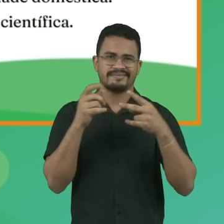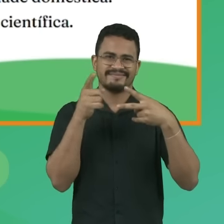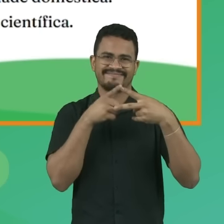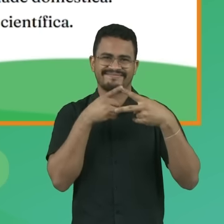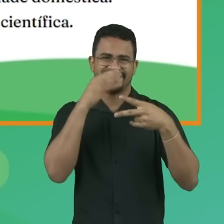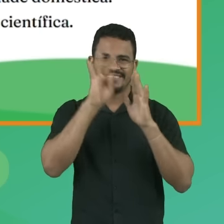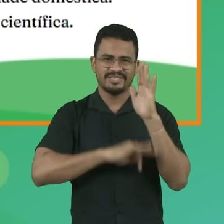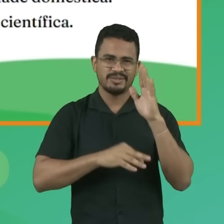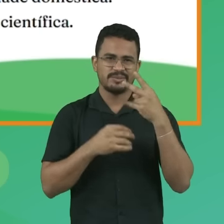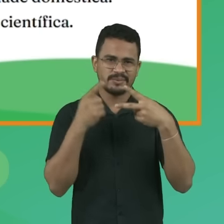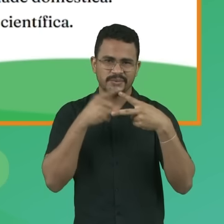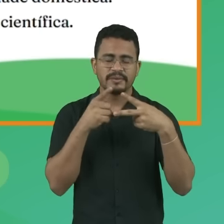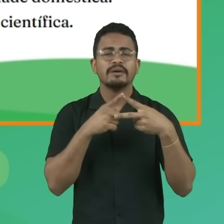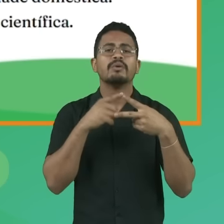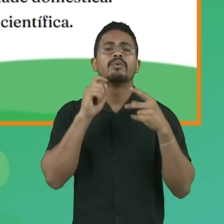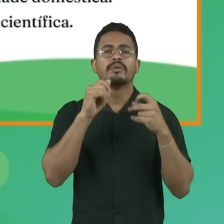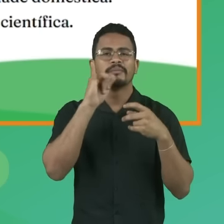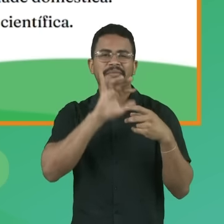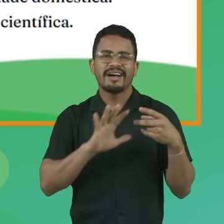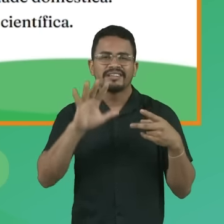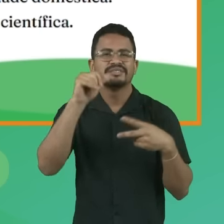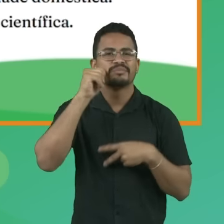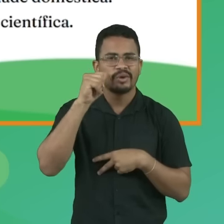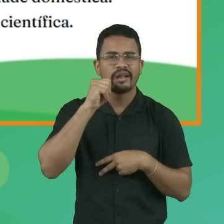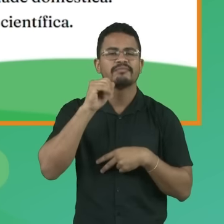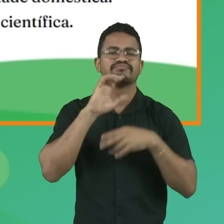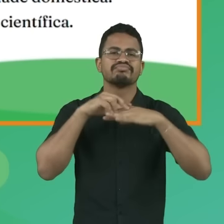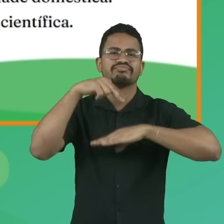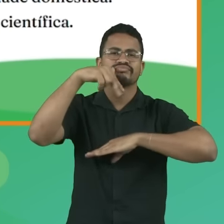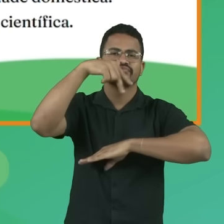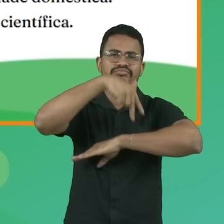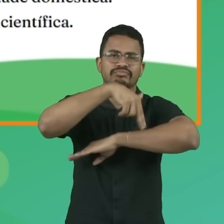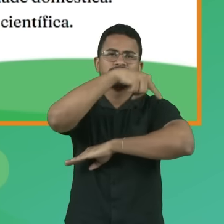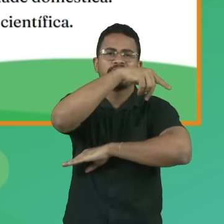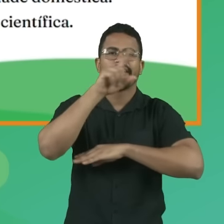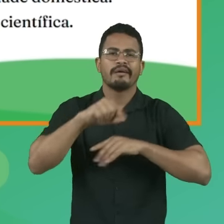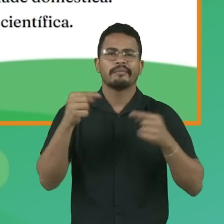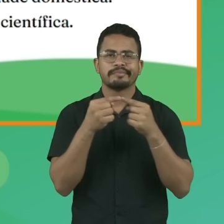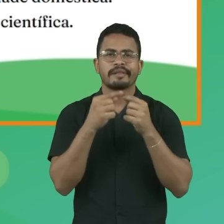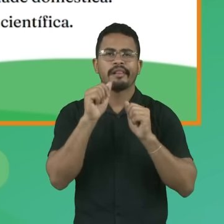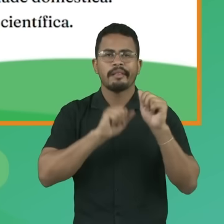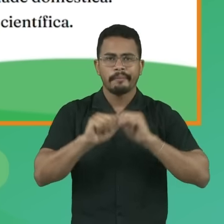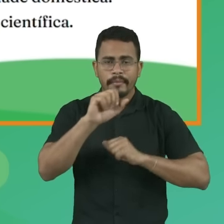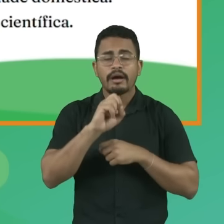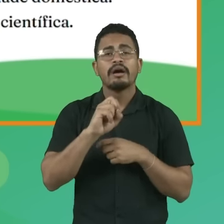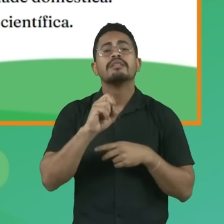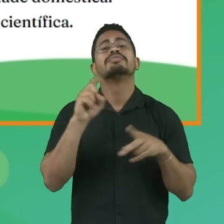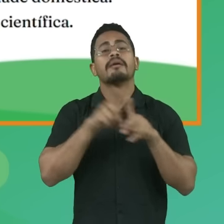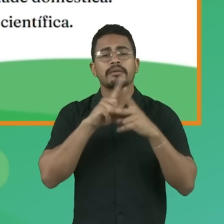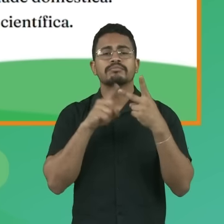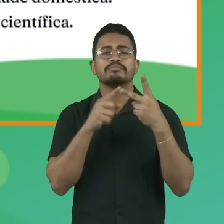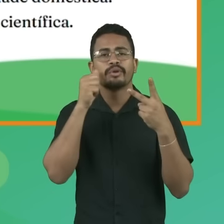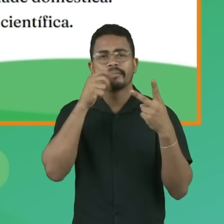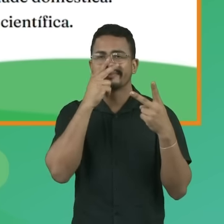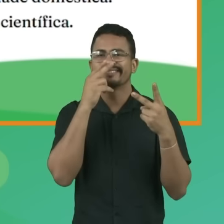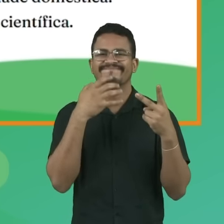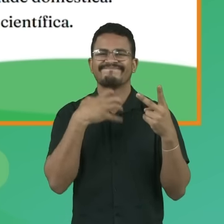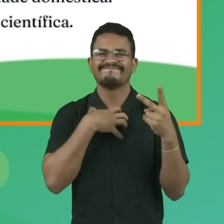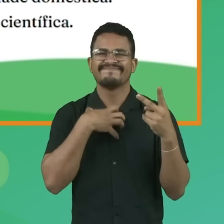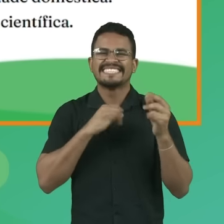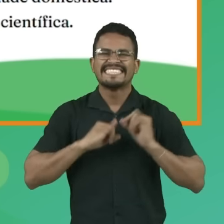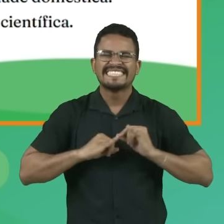colocada como a que vai limpar e a questão das mulheres rejeitadas lá pelos